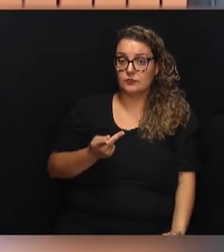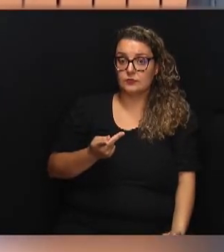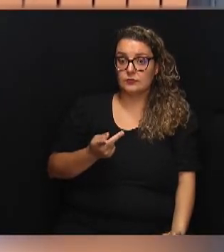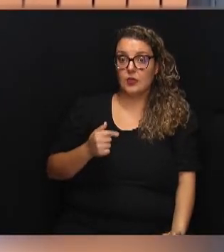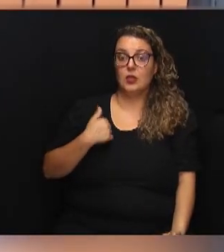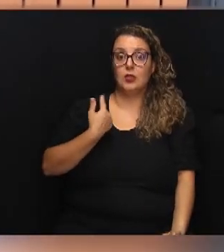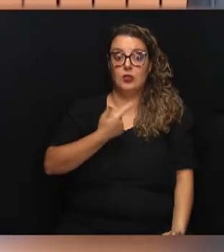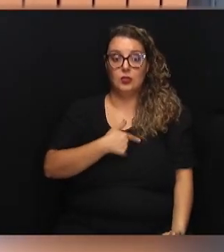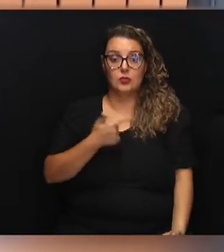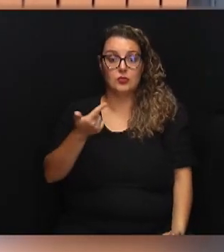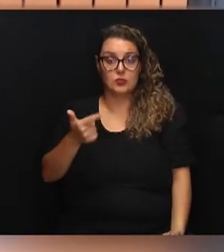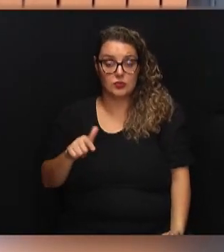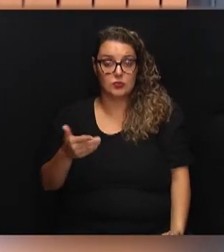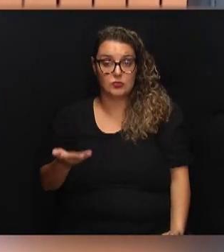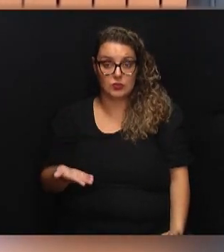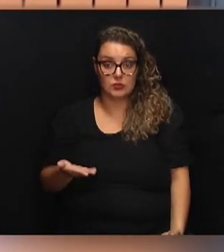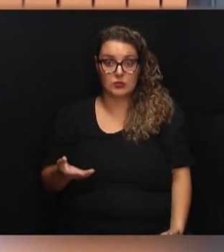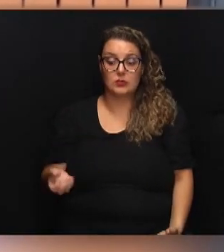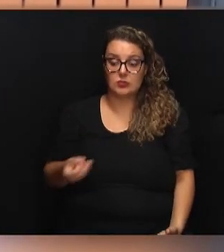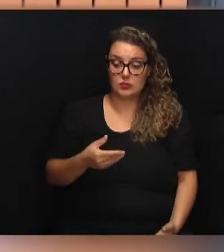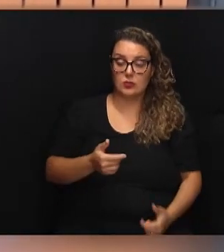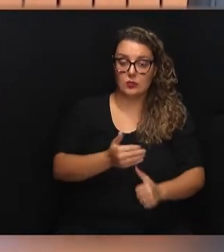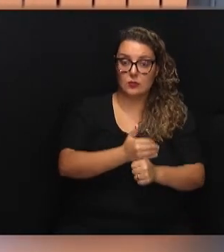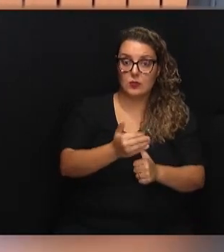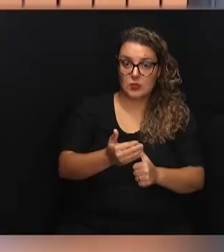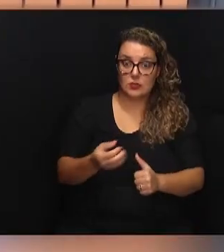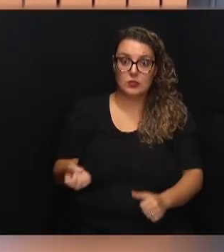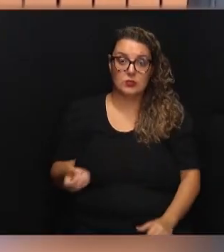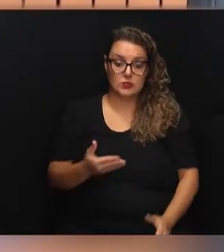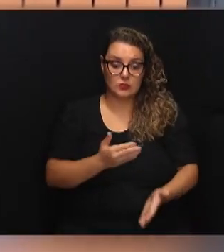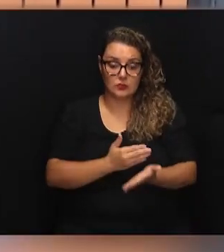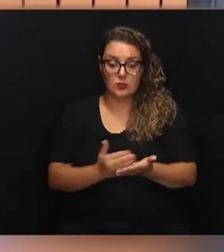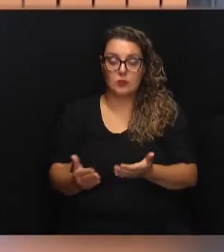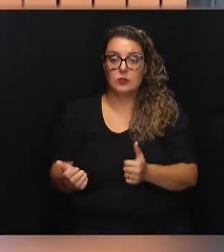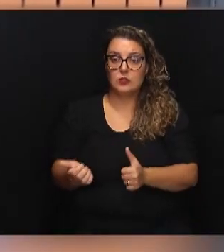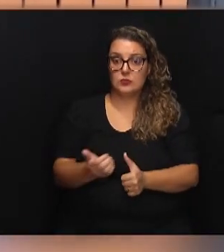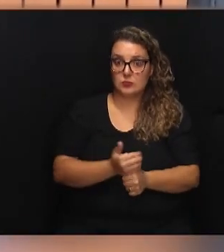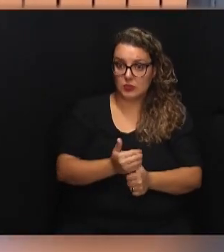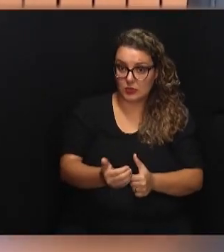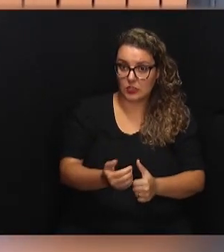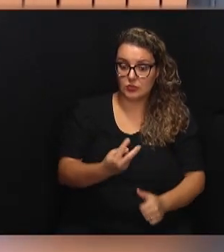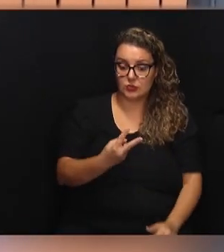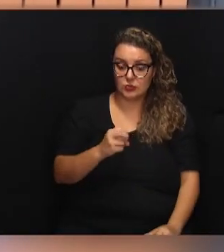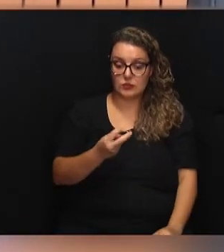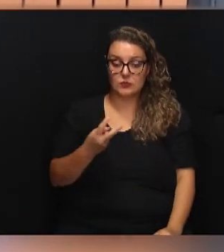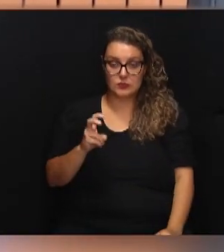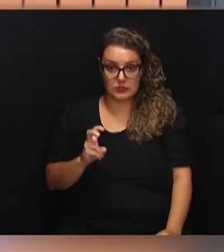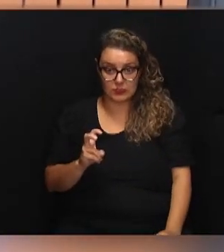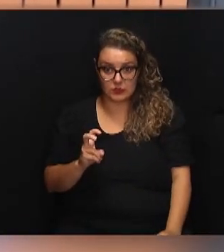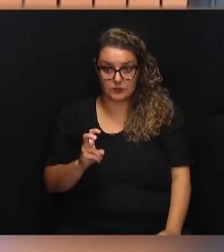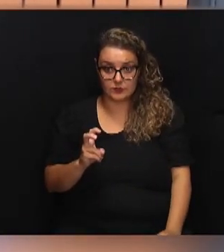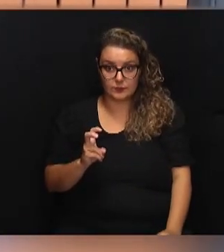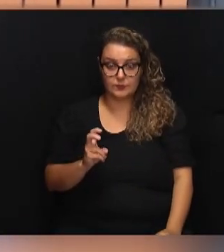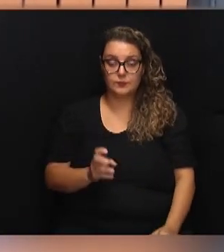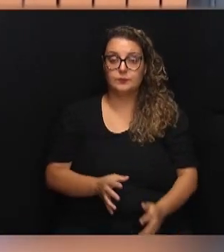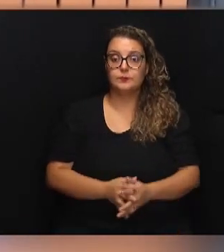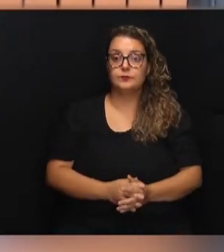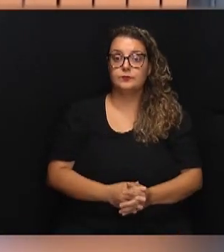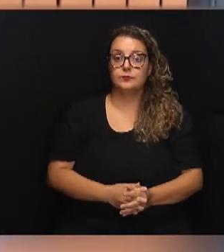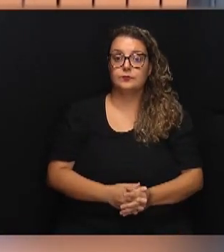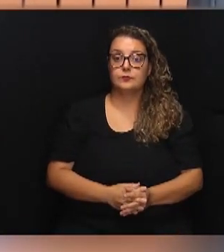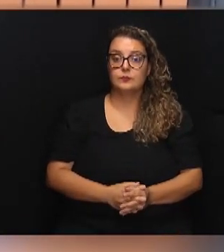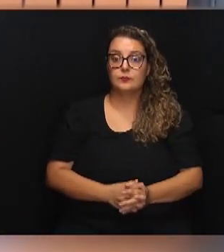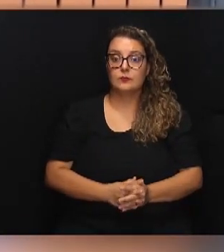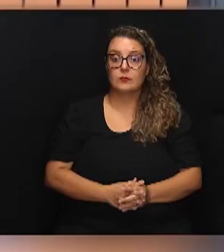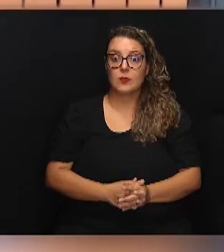estamos dando continuidade nesse novo mandato e neste novo início de mandato de 2025, com essa